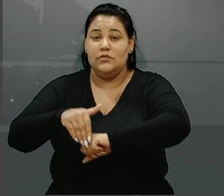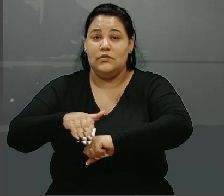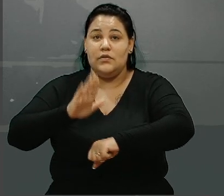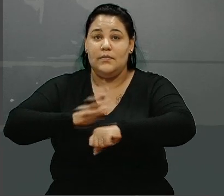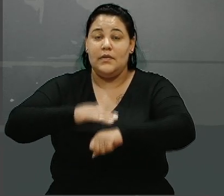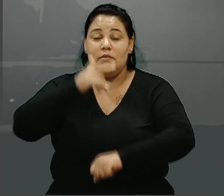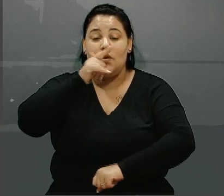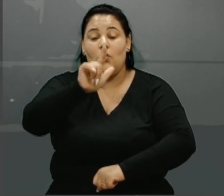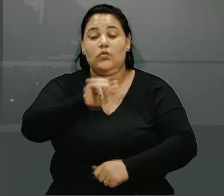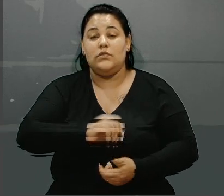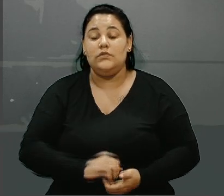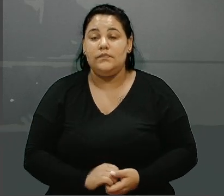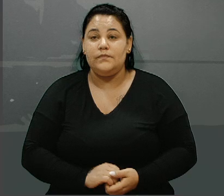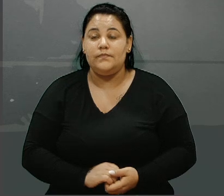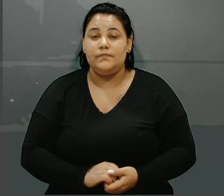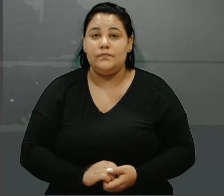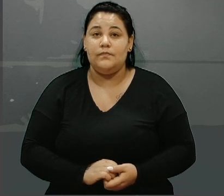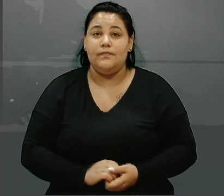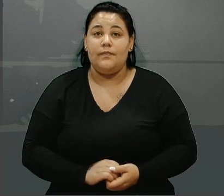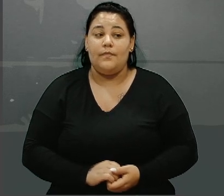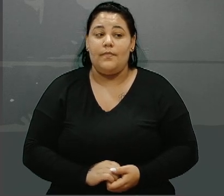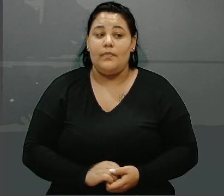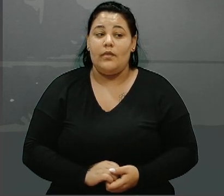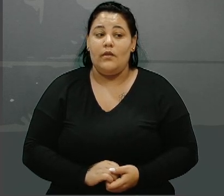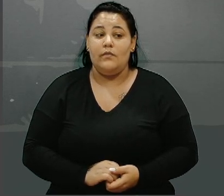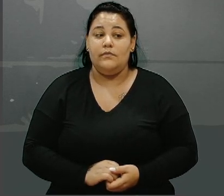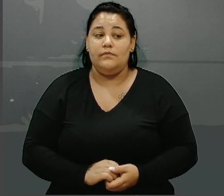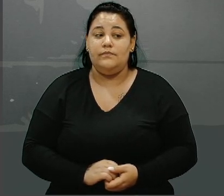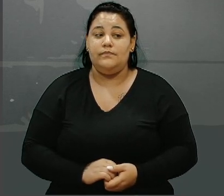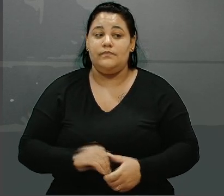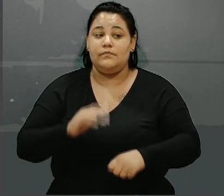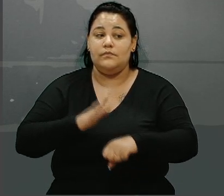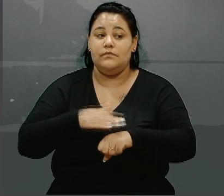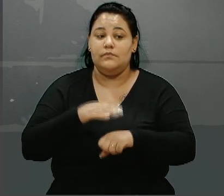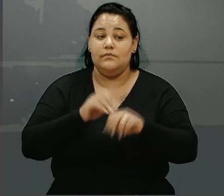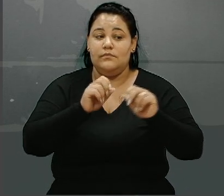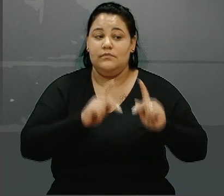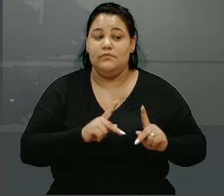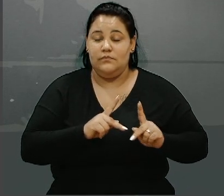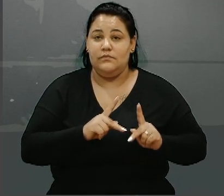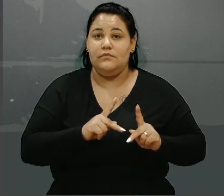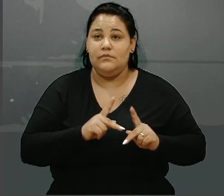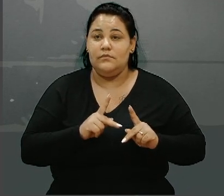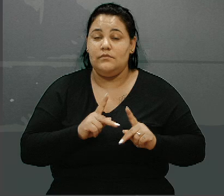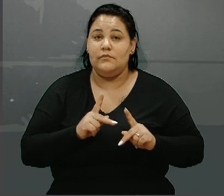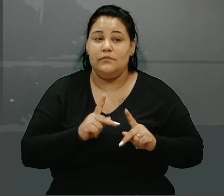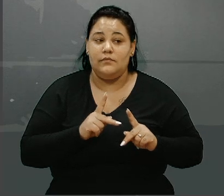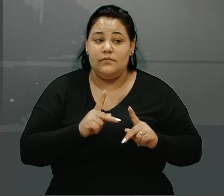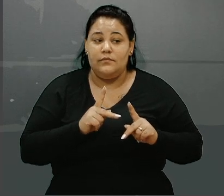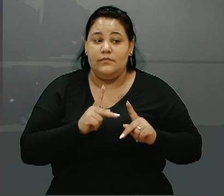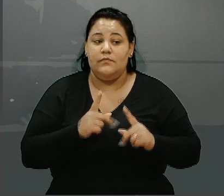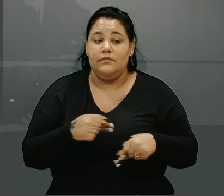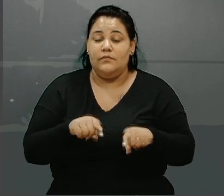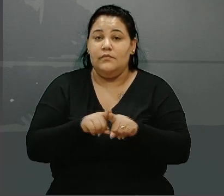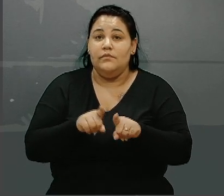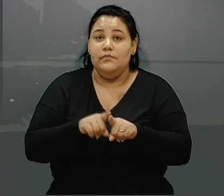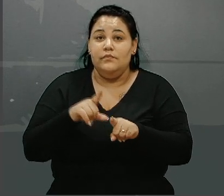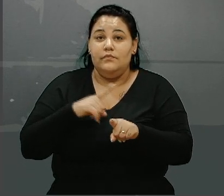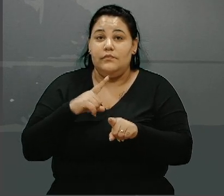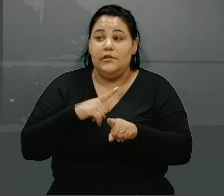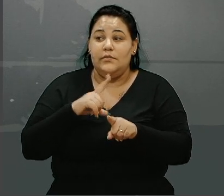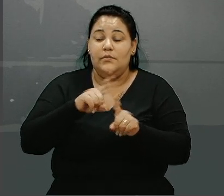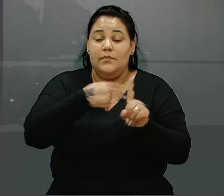conquista. Mas quem buscou foram os vereadores, não o Poder Executivo. O aceno de nós termos mais uma